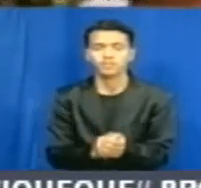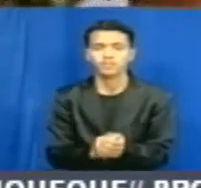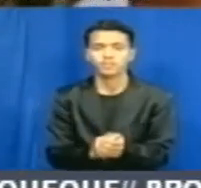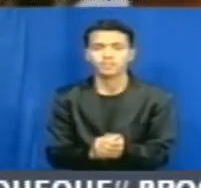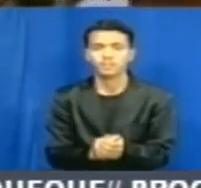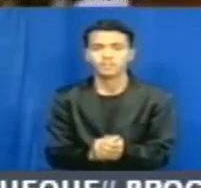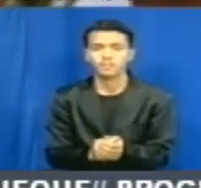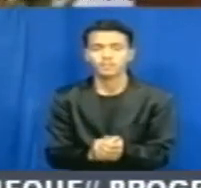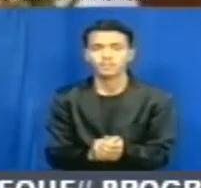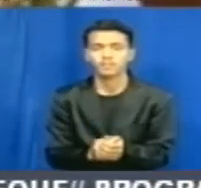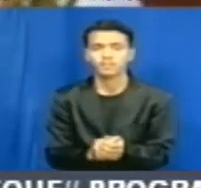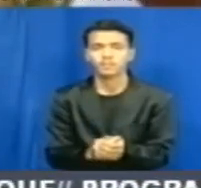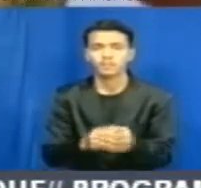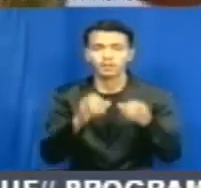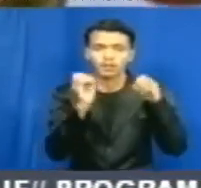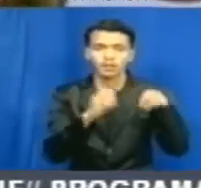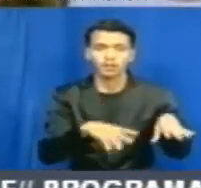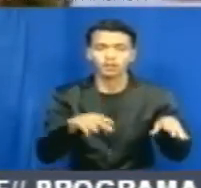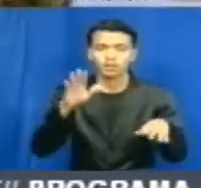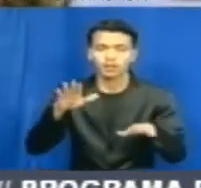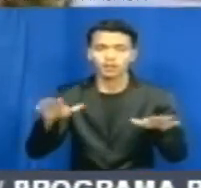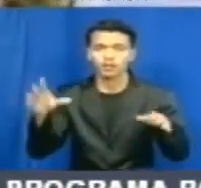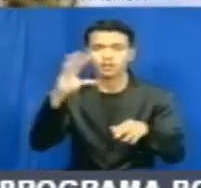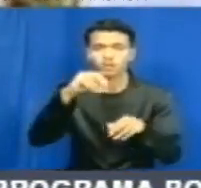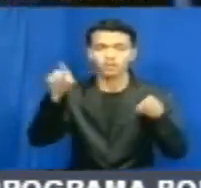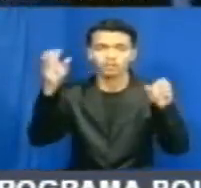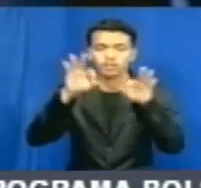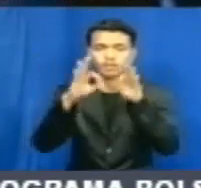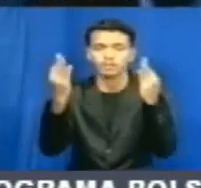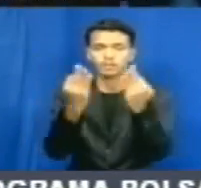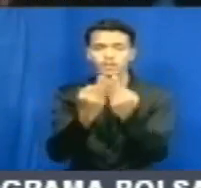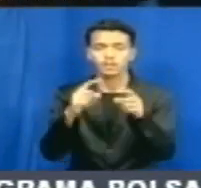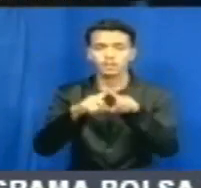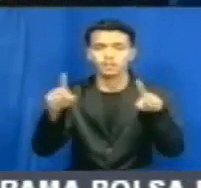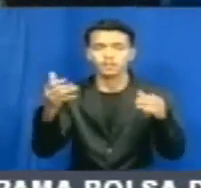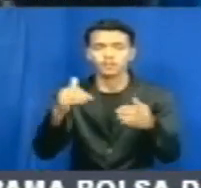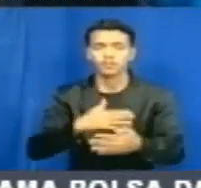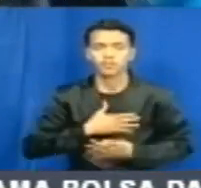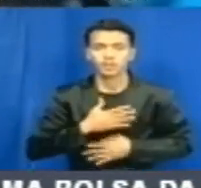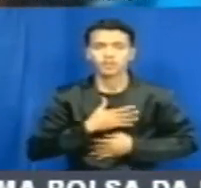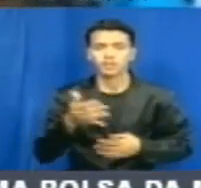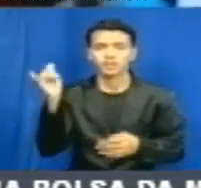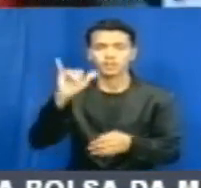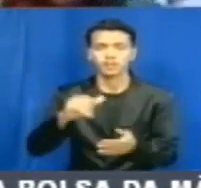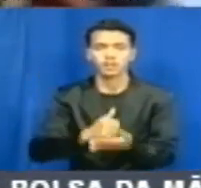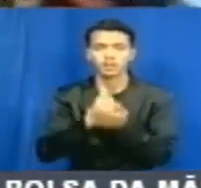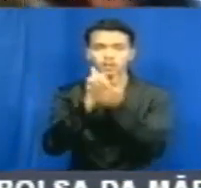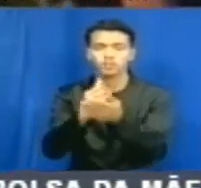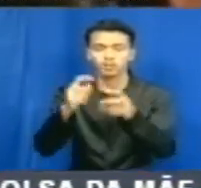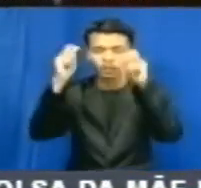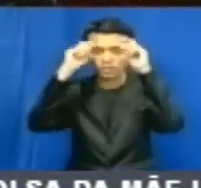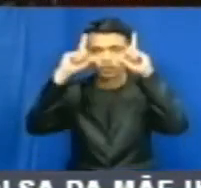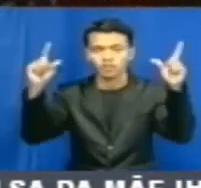Sirilaku, triste. Lá como alinho família Sira, mais orgulho, também serne contribuição Timor-Leste, retan